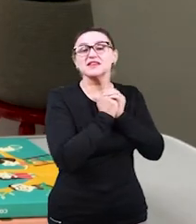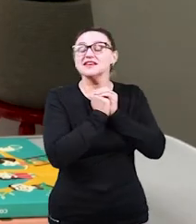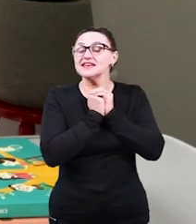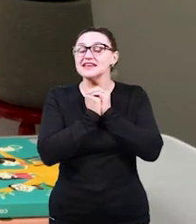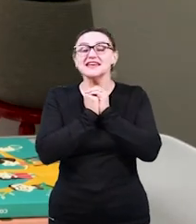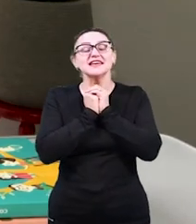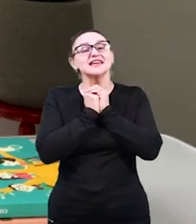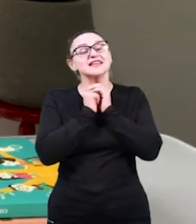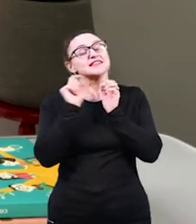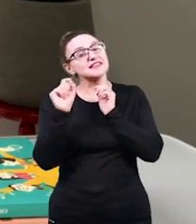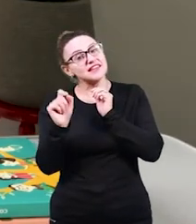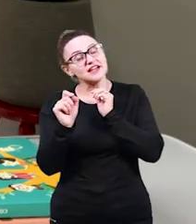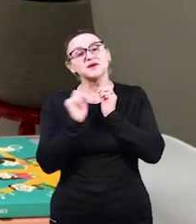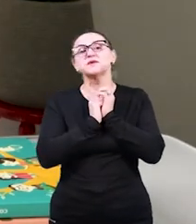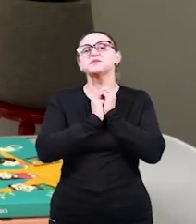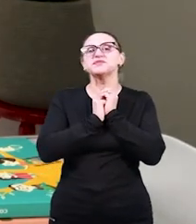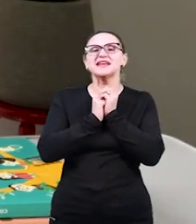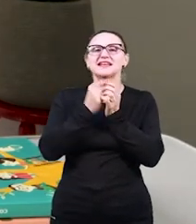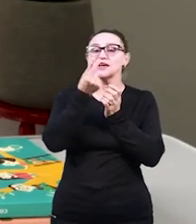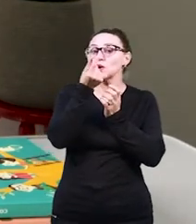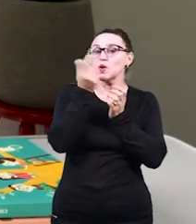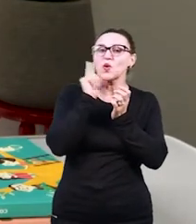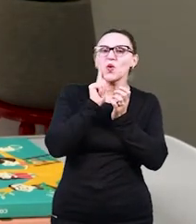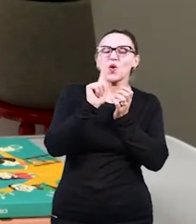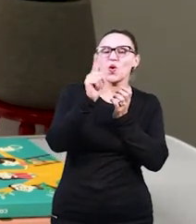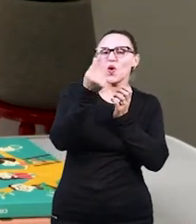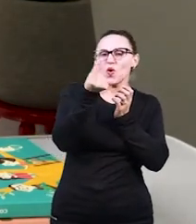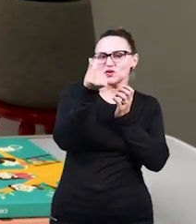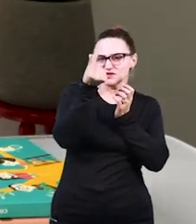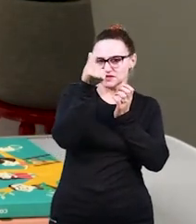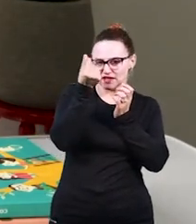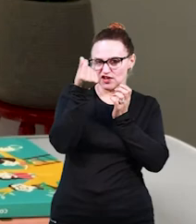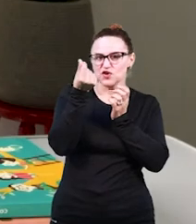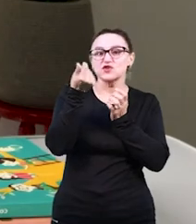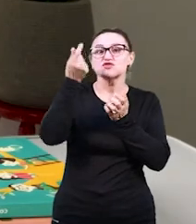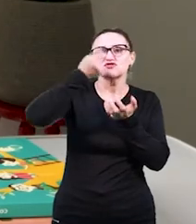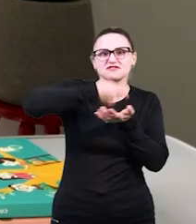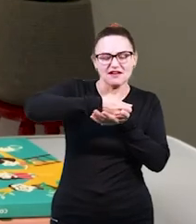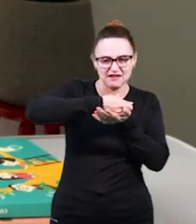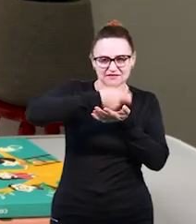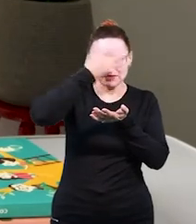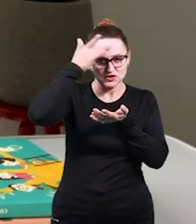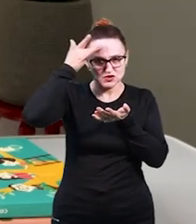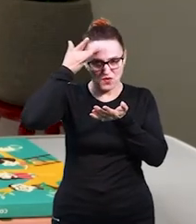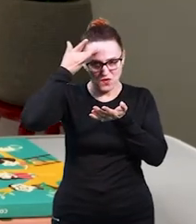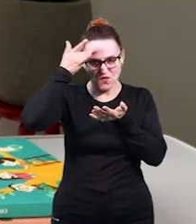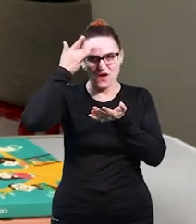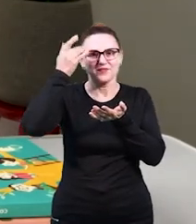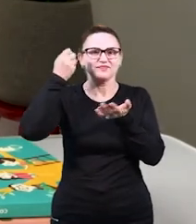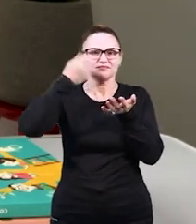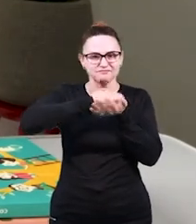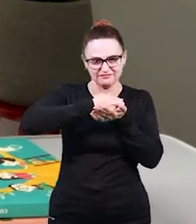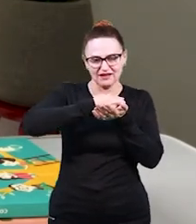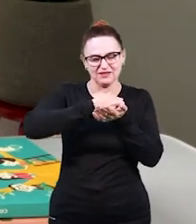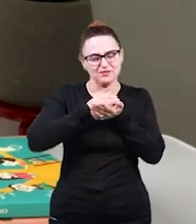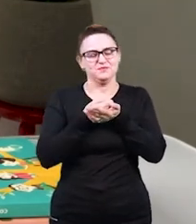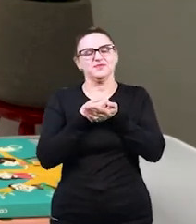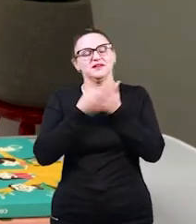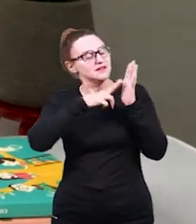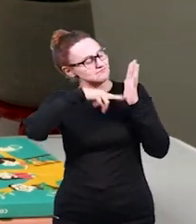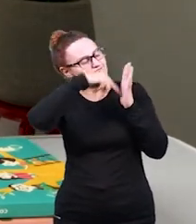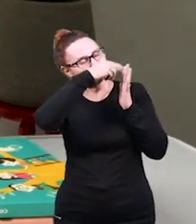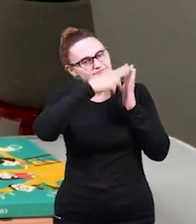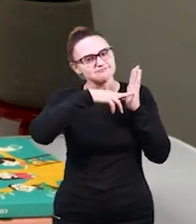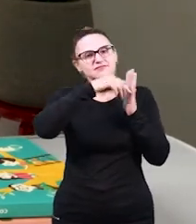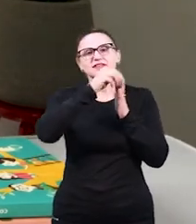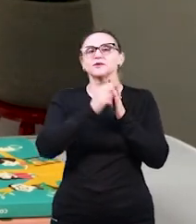dinheiro de quem contratou ele para pintar a cerca, ele vai receber o dinheiro desses meninos. Então, aqui, a gente já vai ver, né,